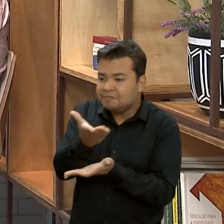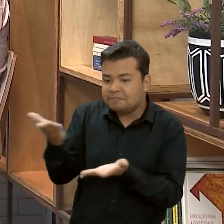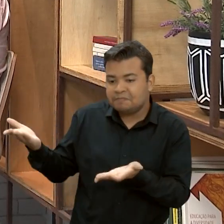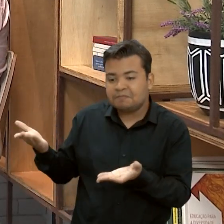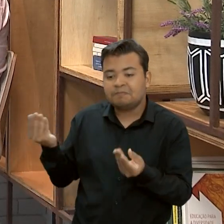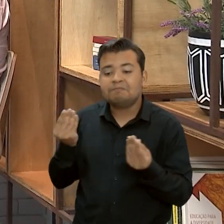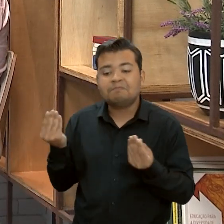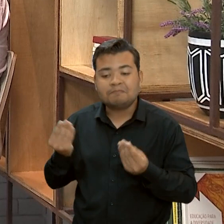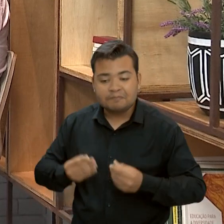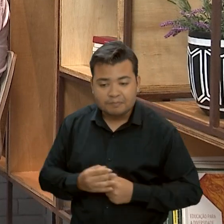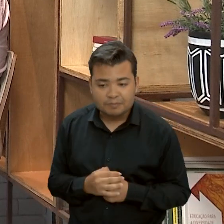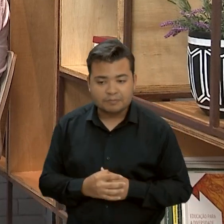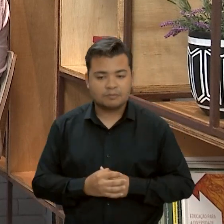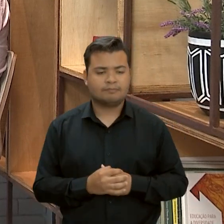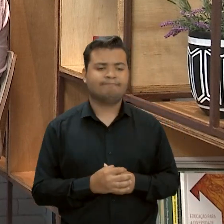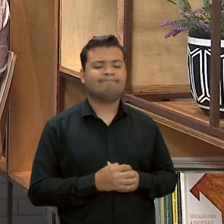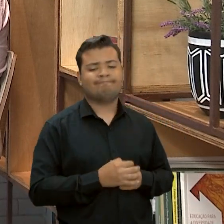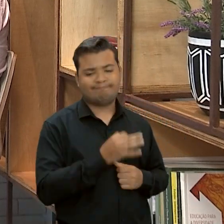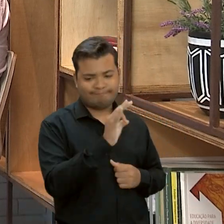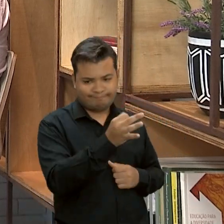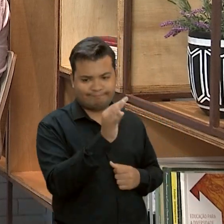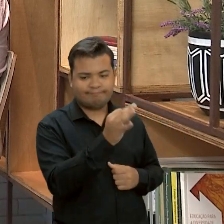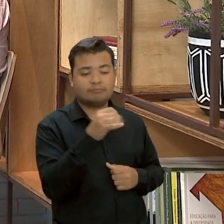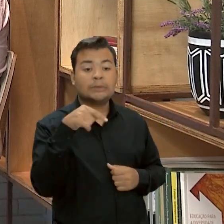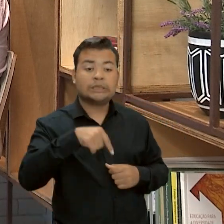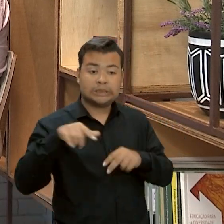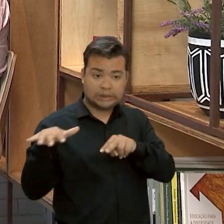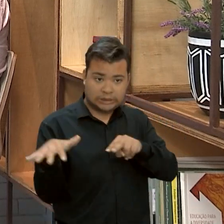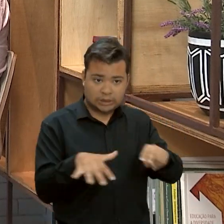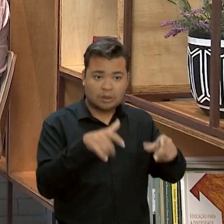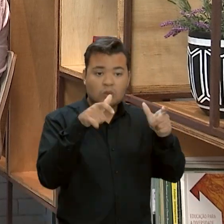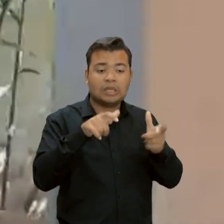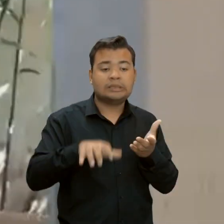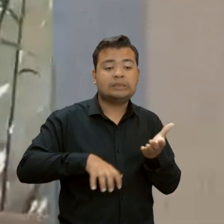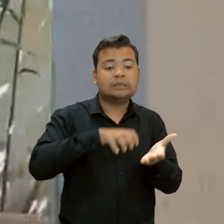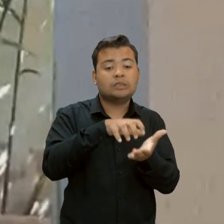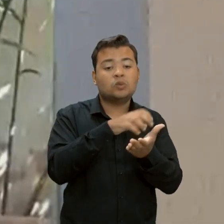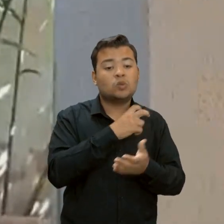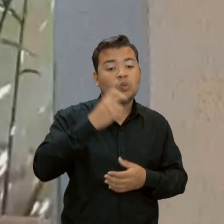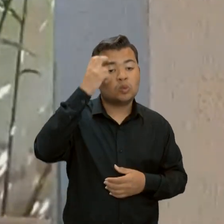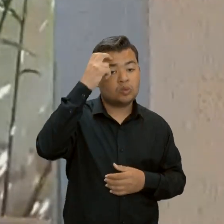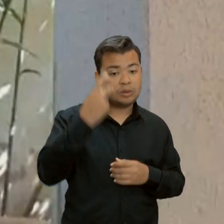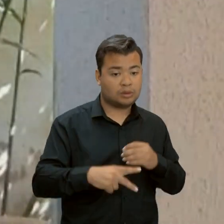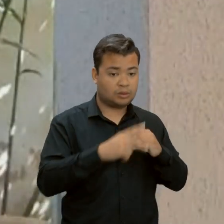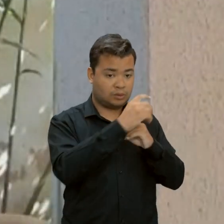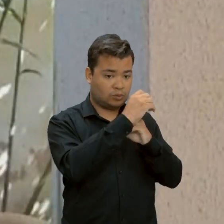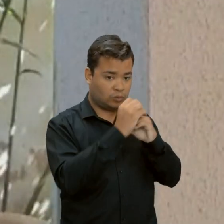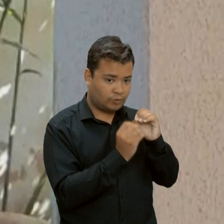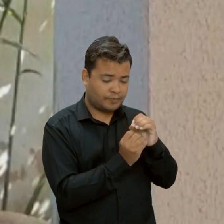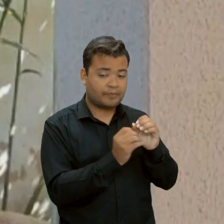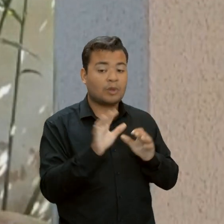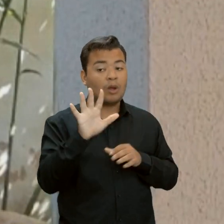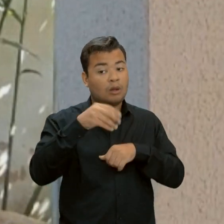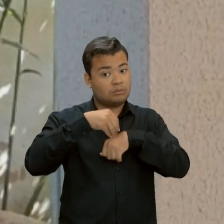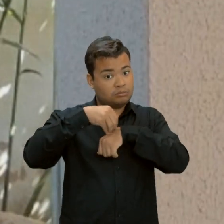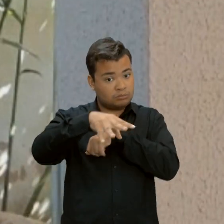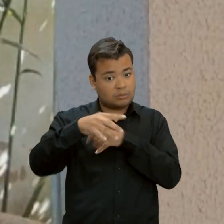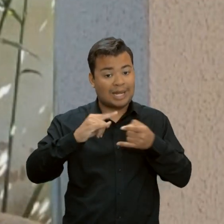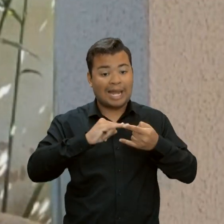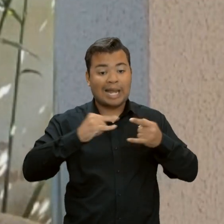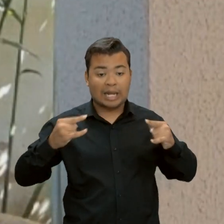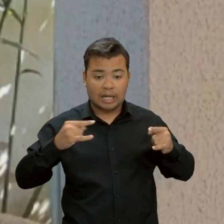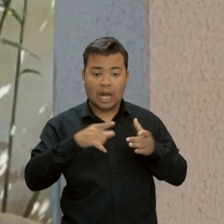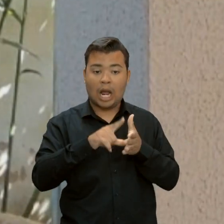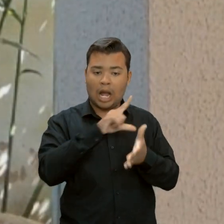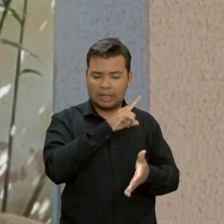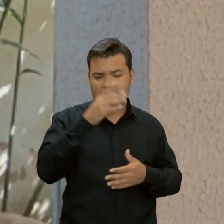casa. Com certeza. Essa semana, no Centro Cultural da UFG, é bom você retirar seu ingresso antes no